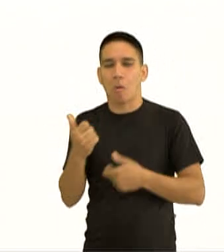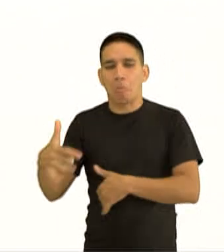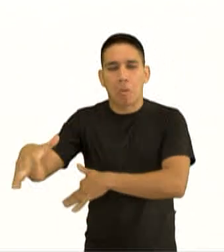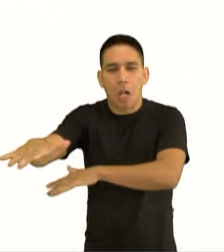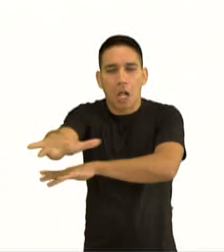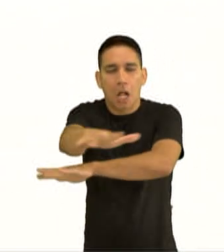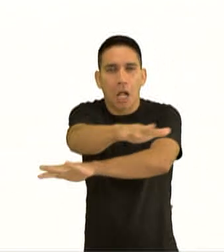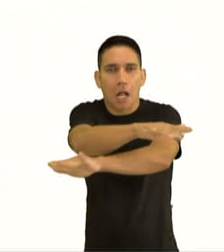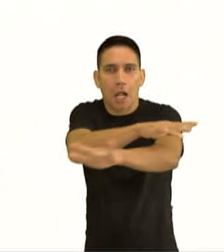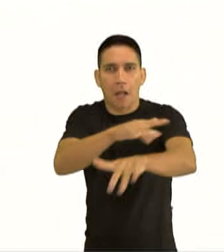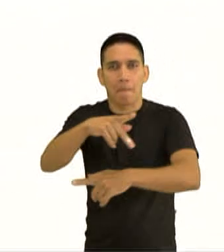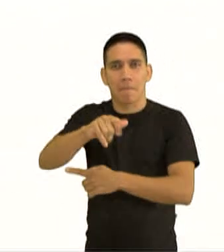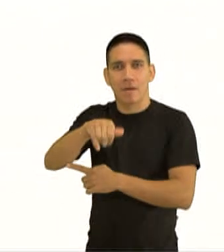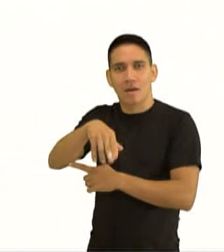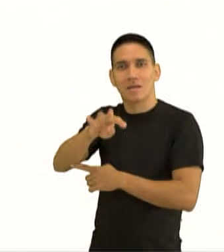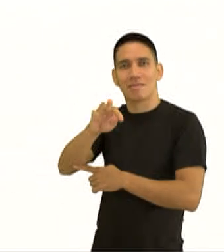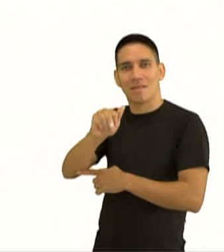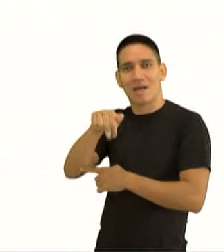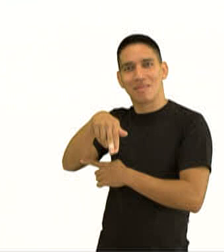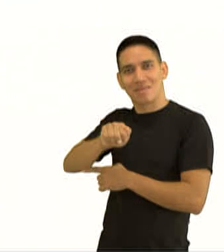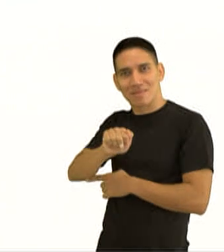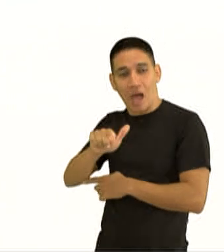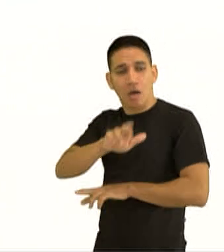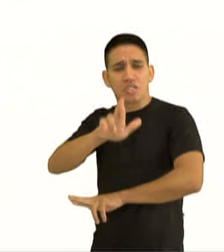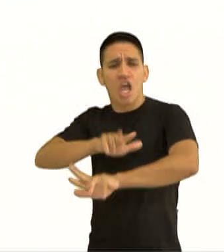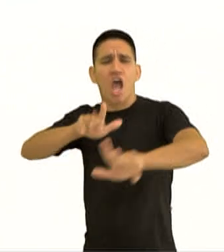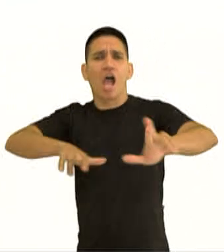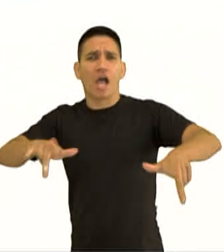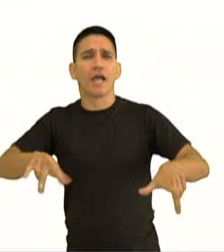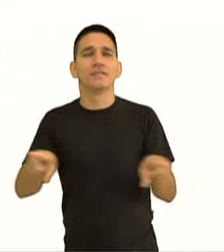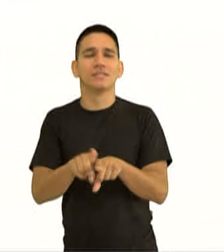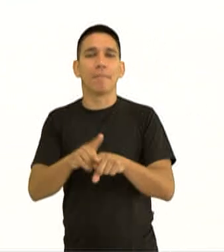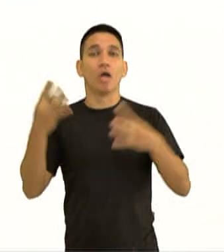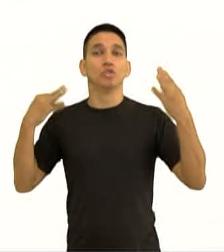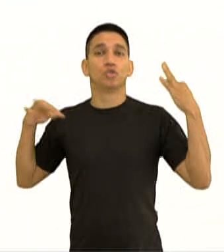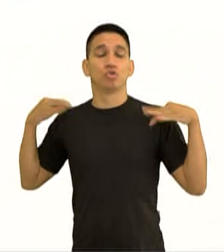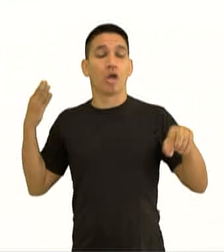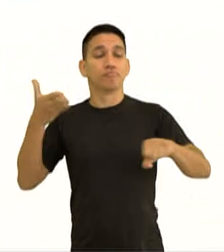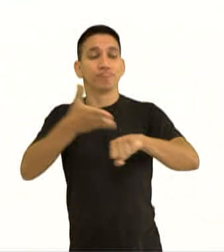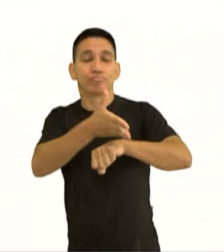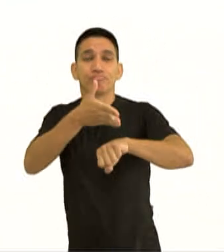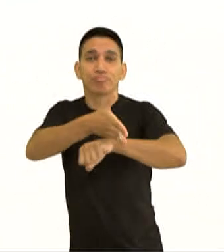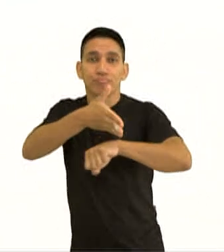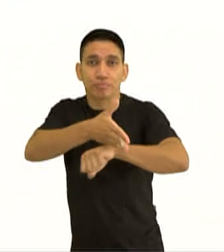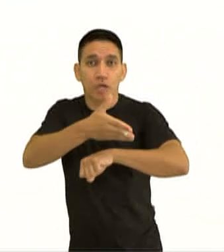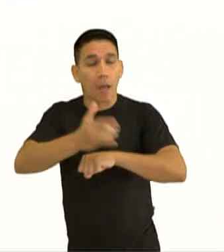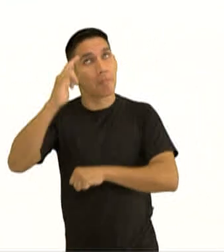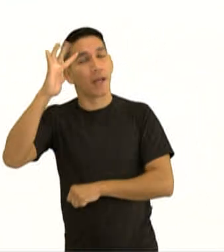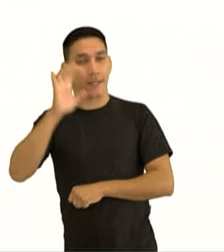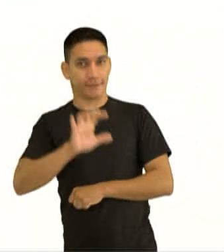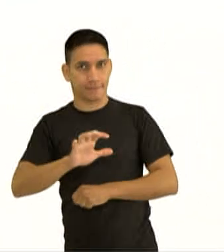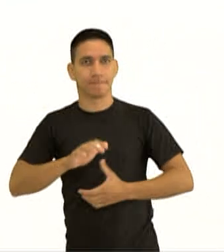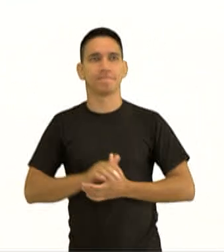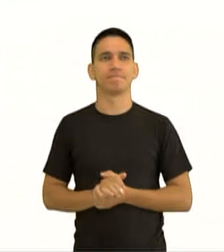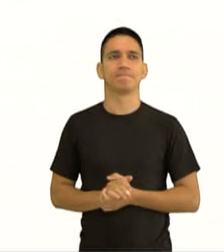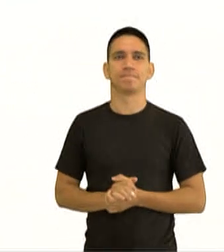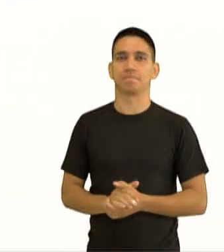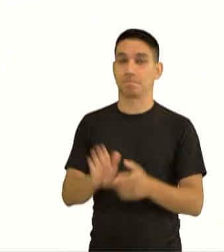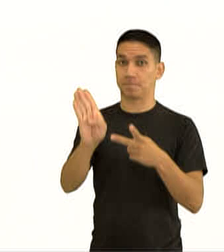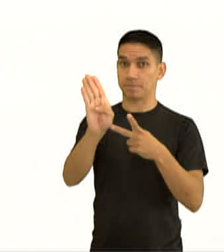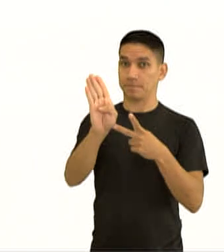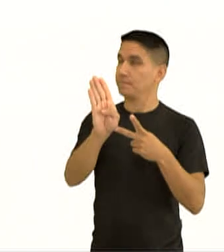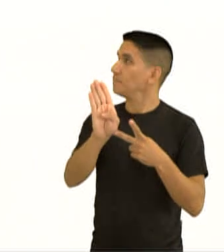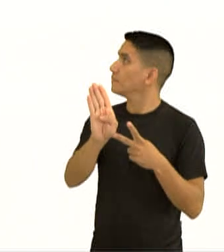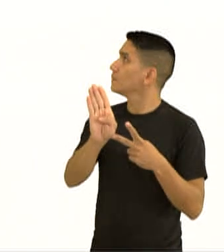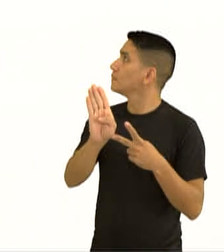diversidade e a intenção de turismo quando destinos turísticos, quando se pensa nele. Many